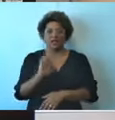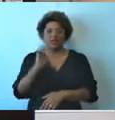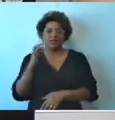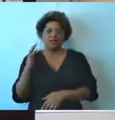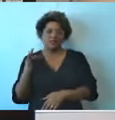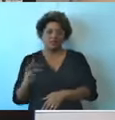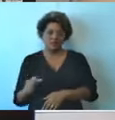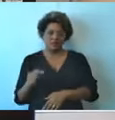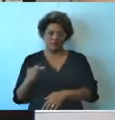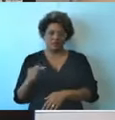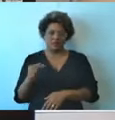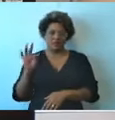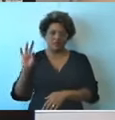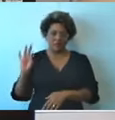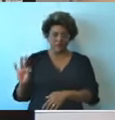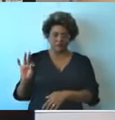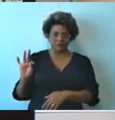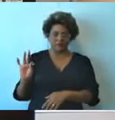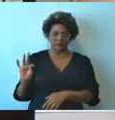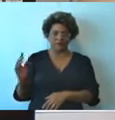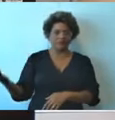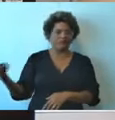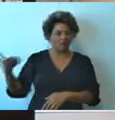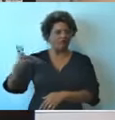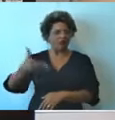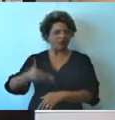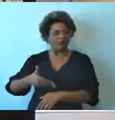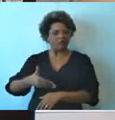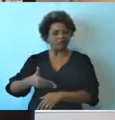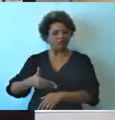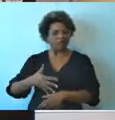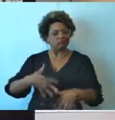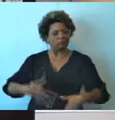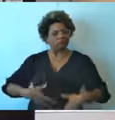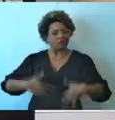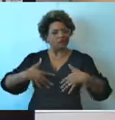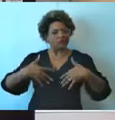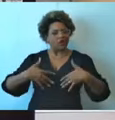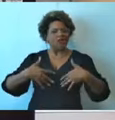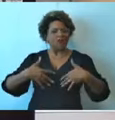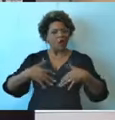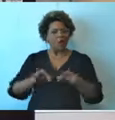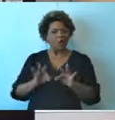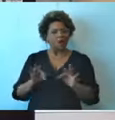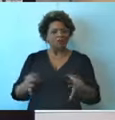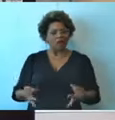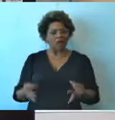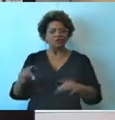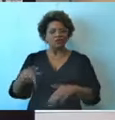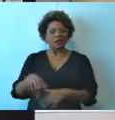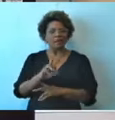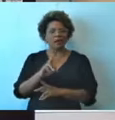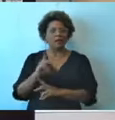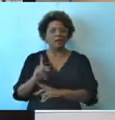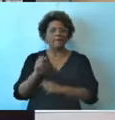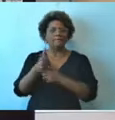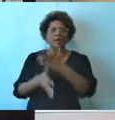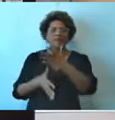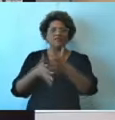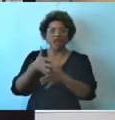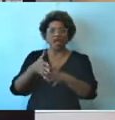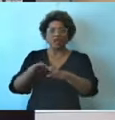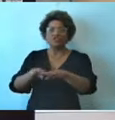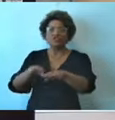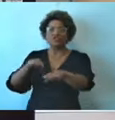eles vieram com bastante humildade de estar vindo aqui na nossa cidade para falar sobre a